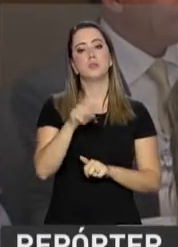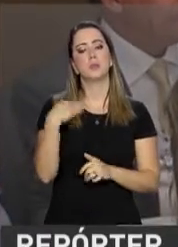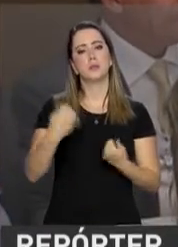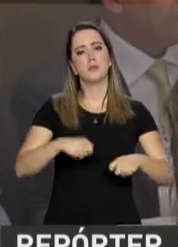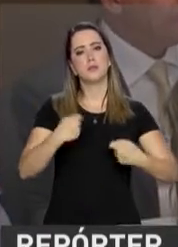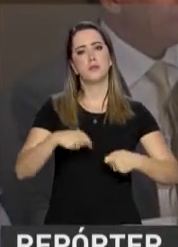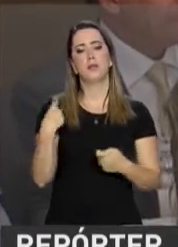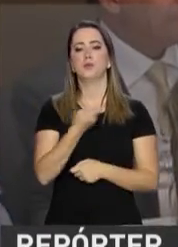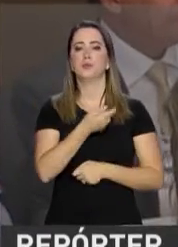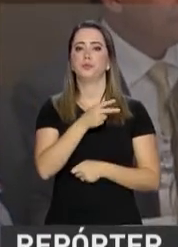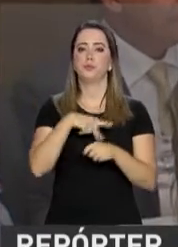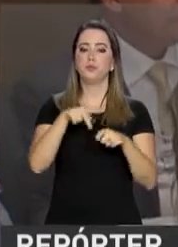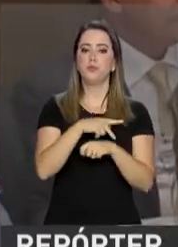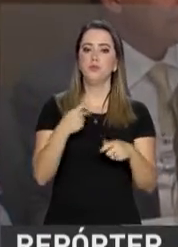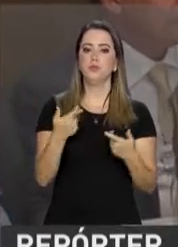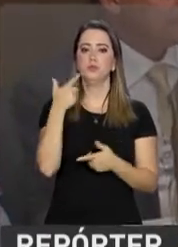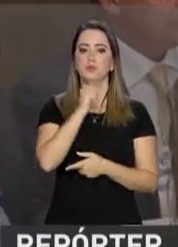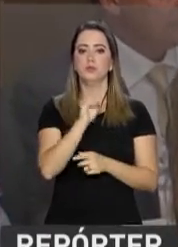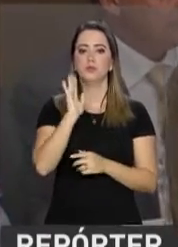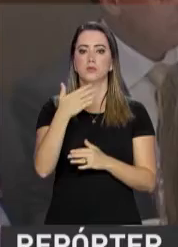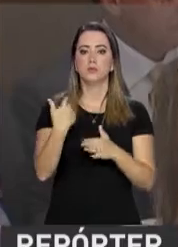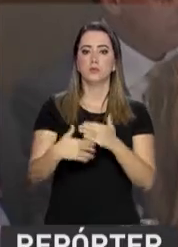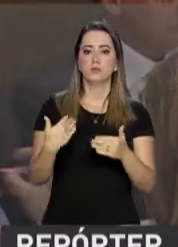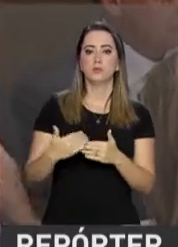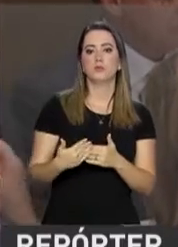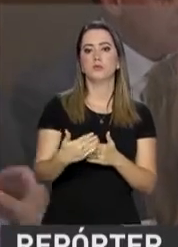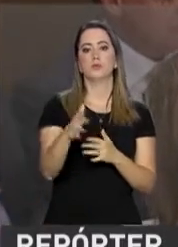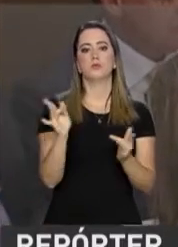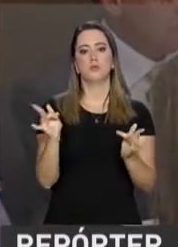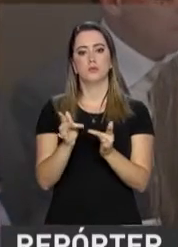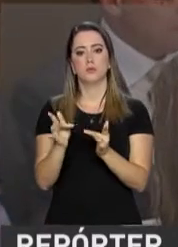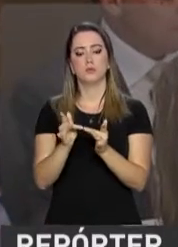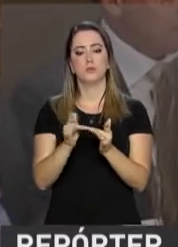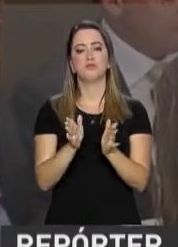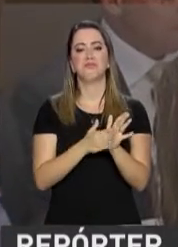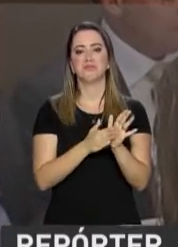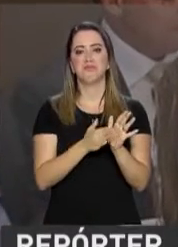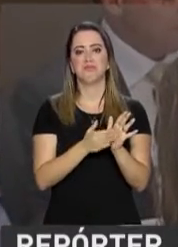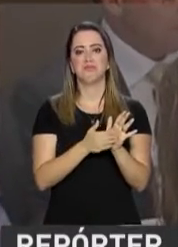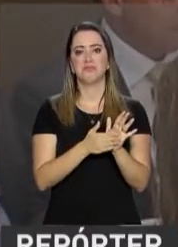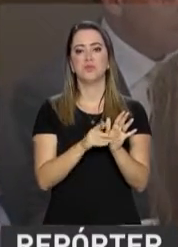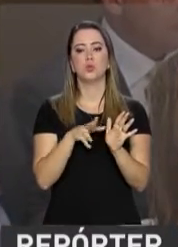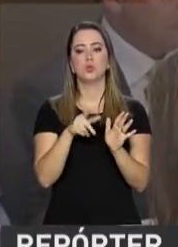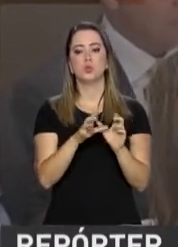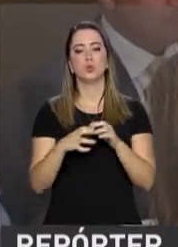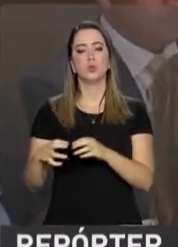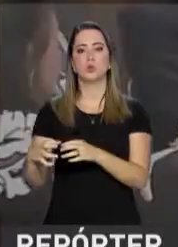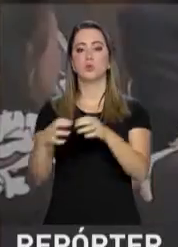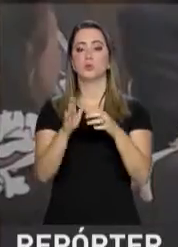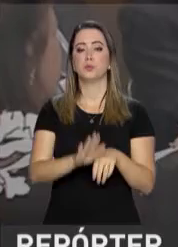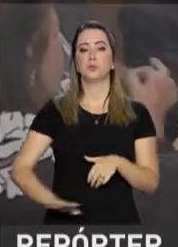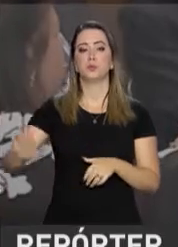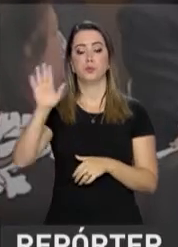para o nosso país e ganharam logo aqui a ciência concordância e até o aplauso de todos os setores da nacionalidade